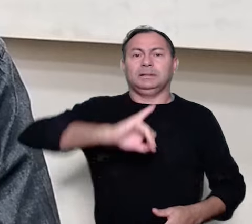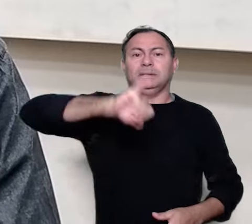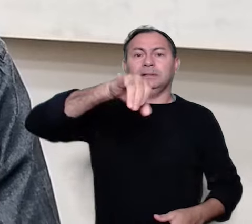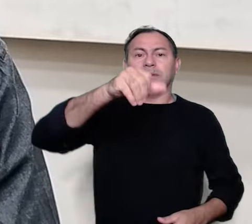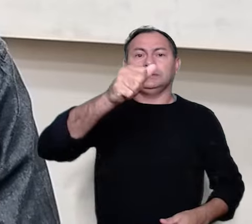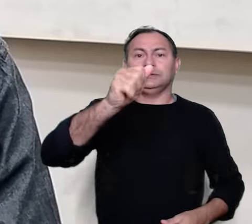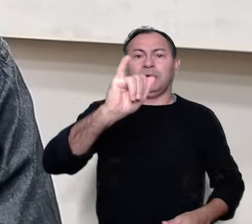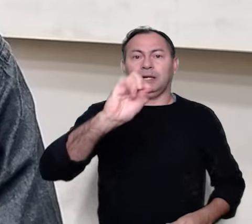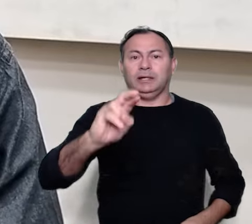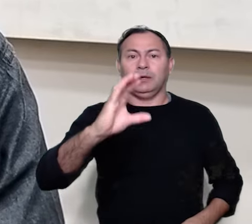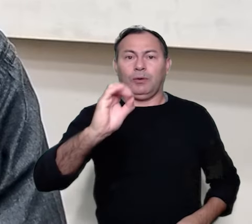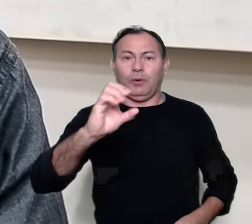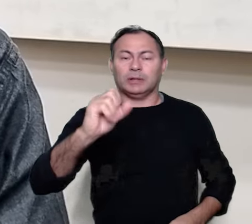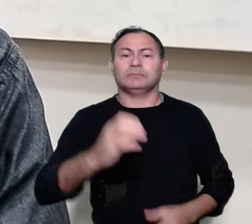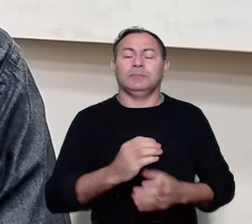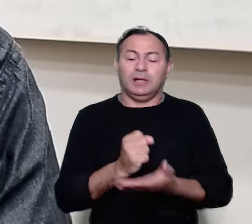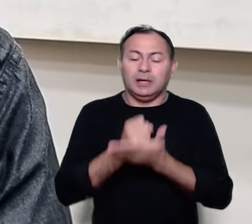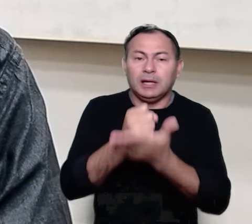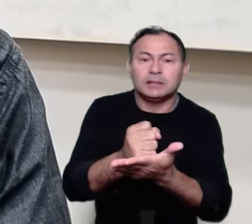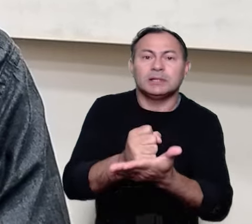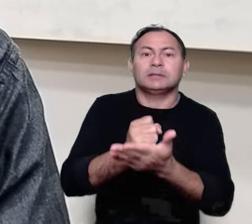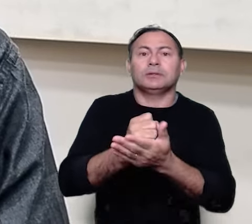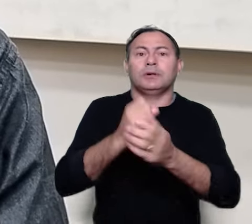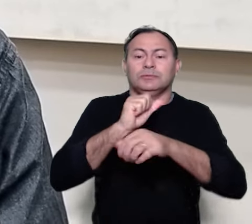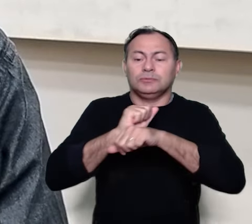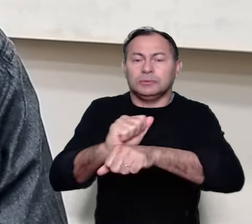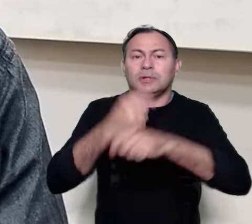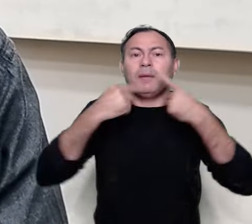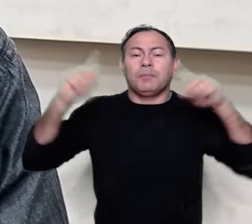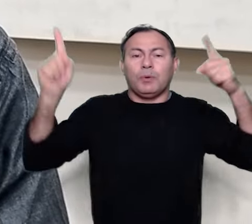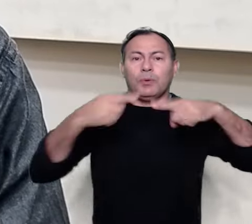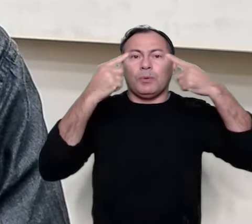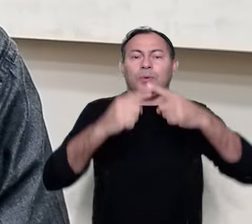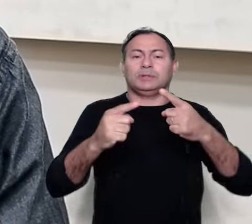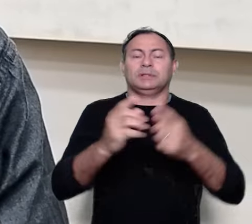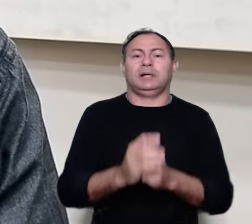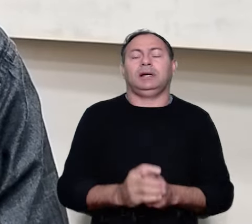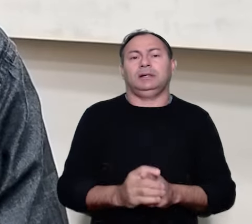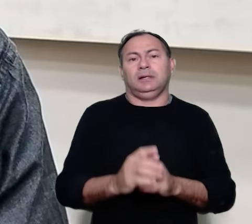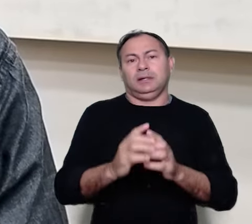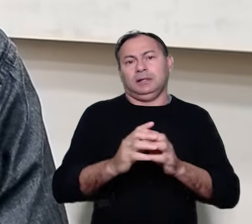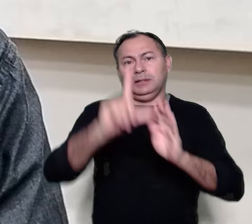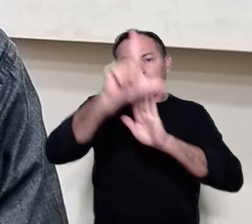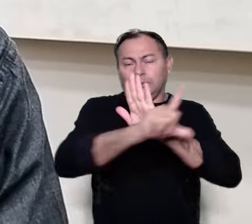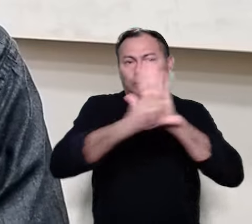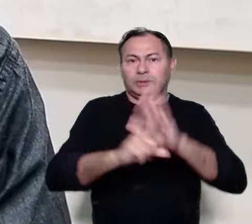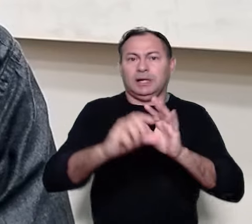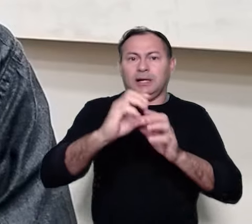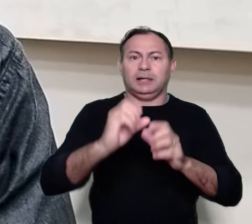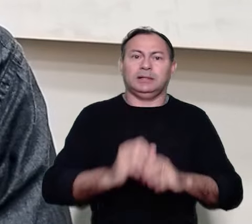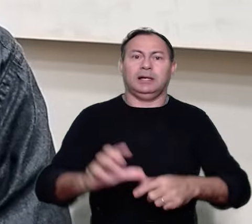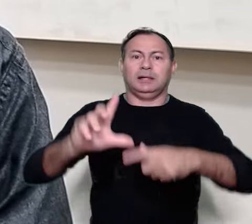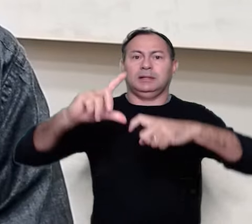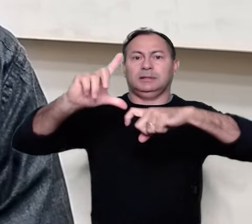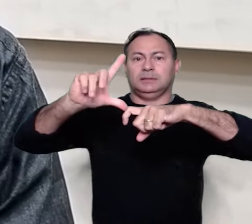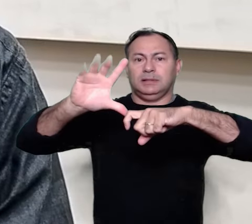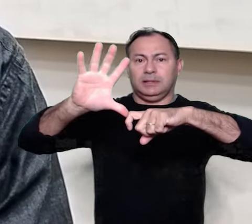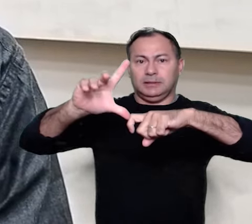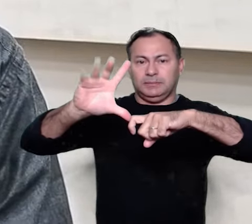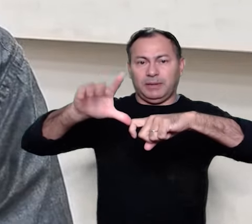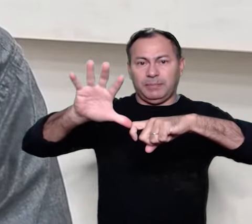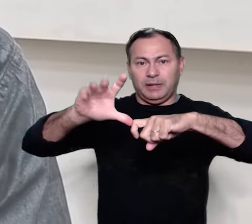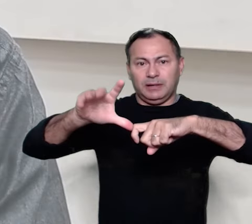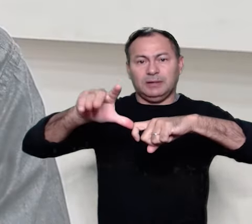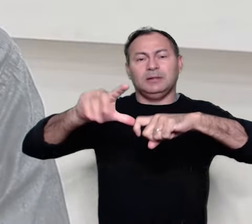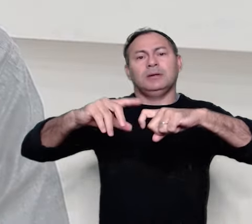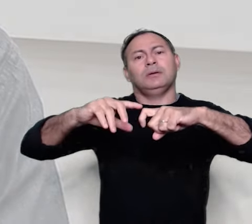videoaula com o Padre Jair Costa, assessor da música litúrgica da CNBB. Muito obrigado e